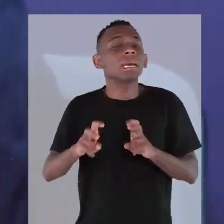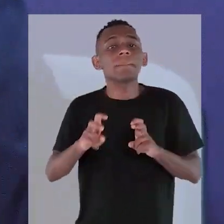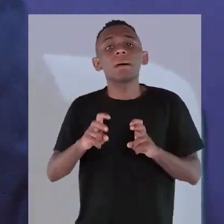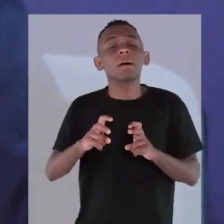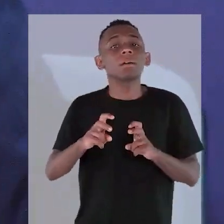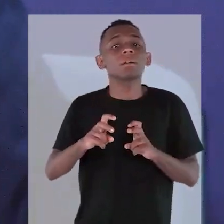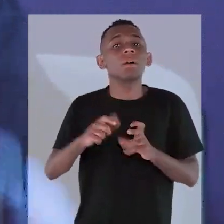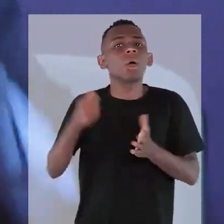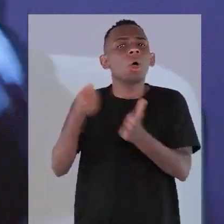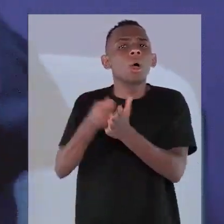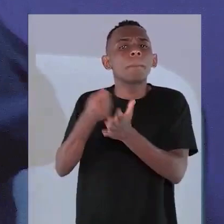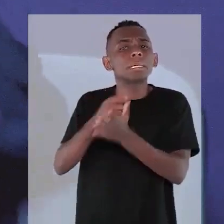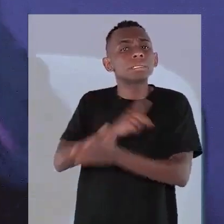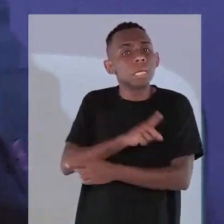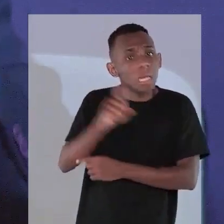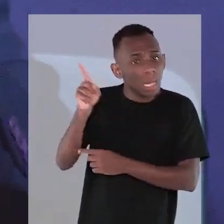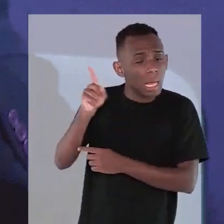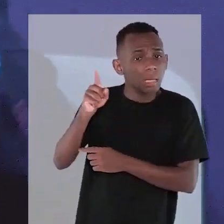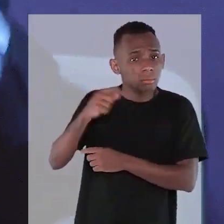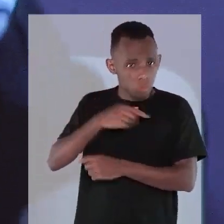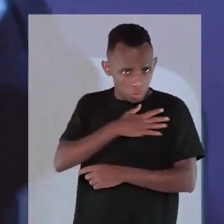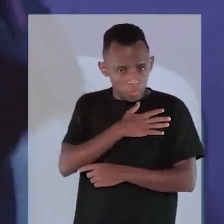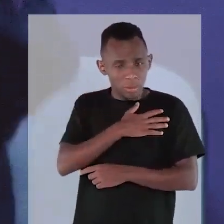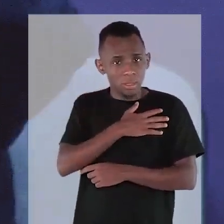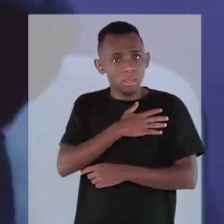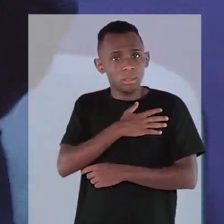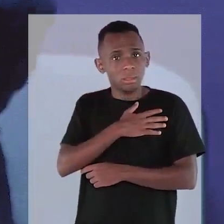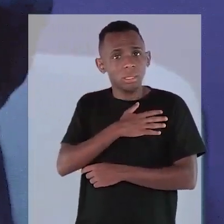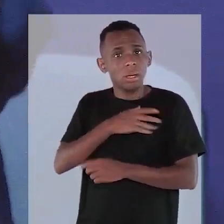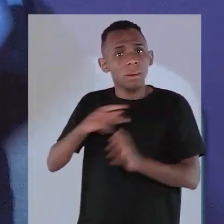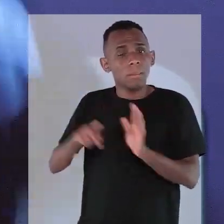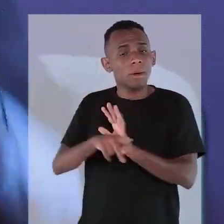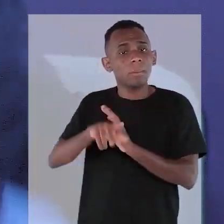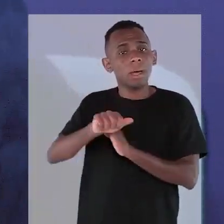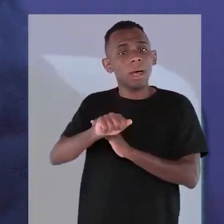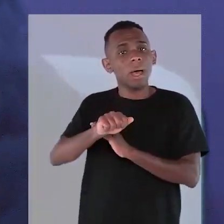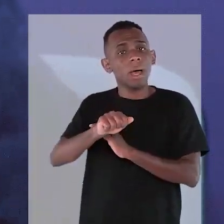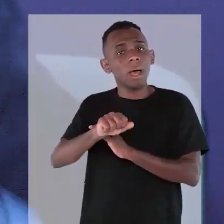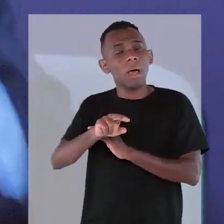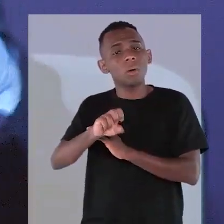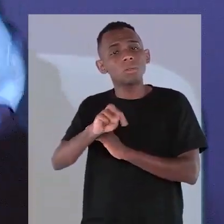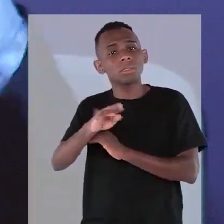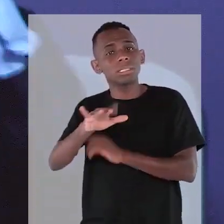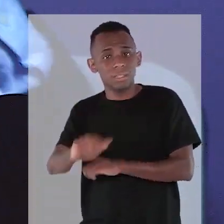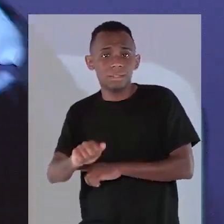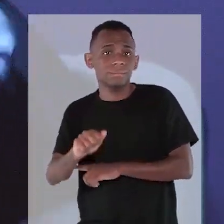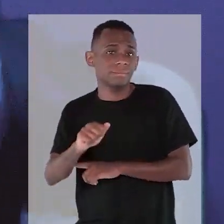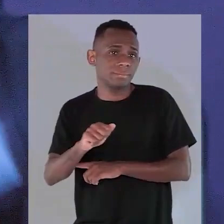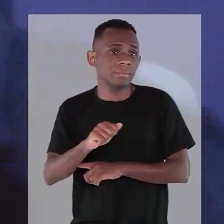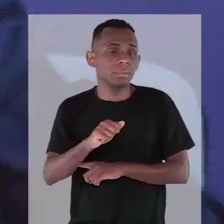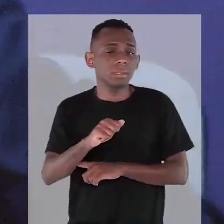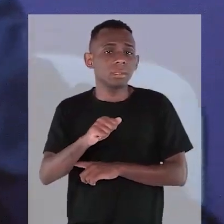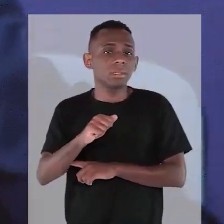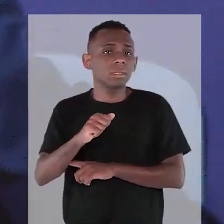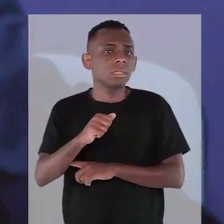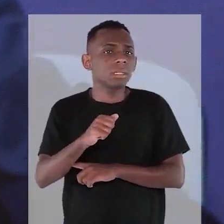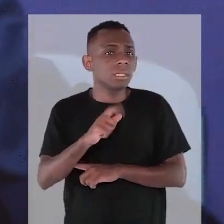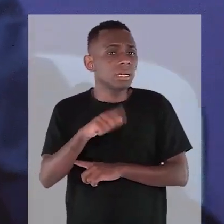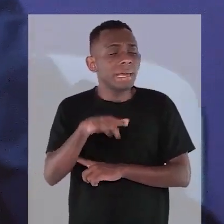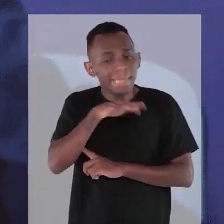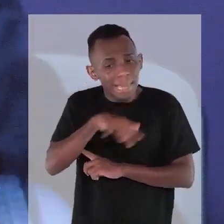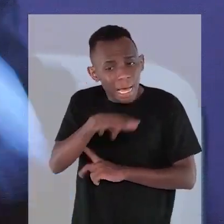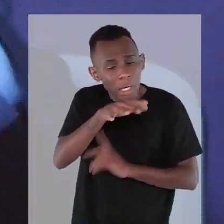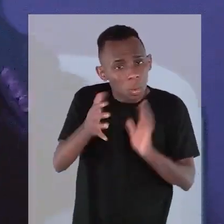muito relevante para nós, sobretudo, ainda mais agora no momento pré-eleitoral, na costura dos apoios